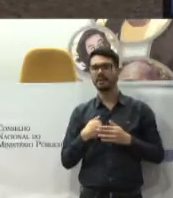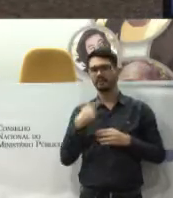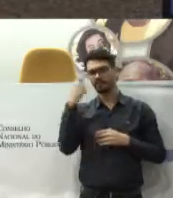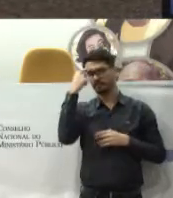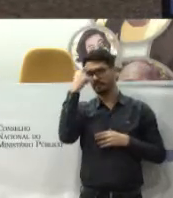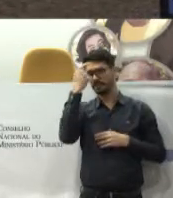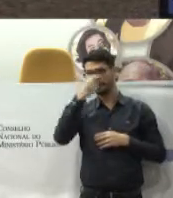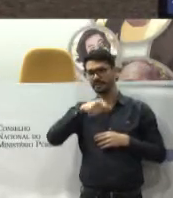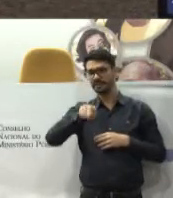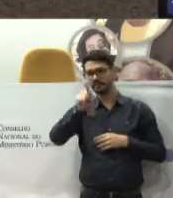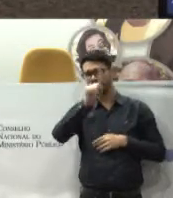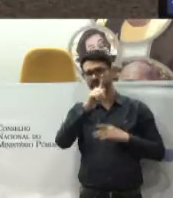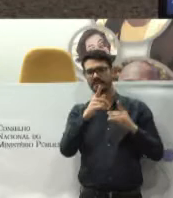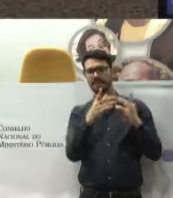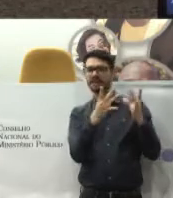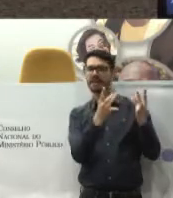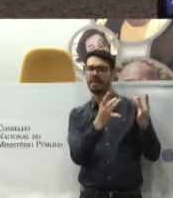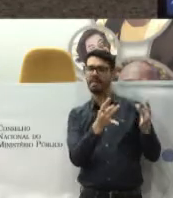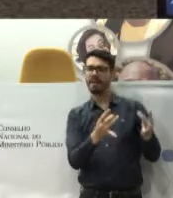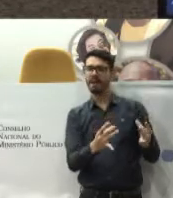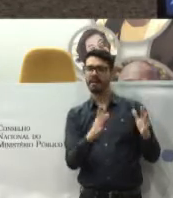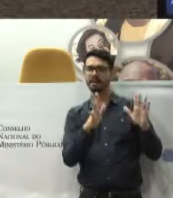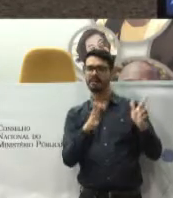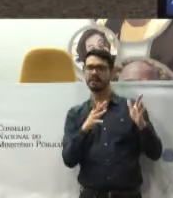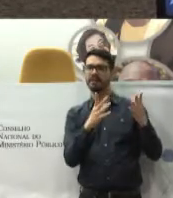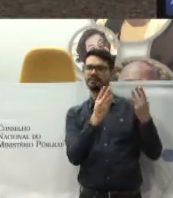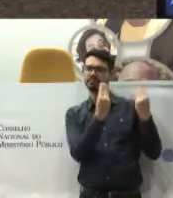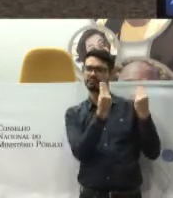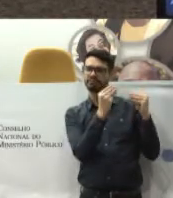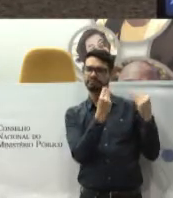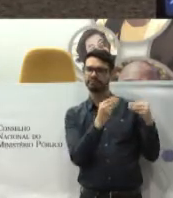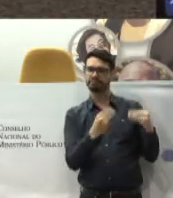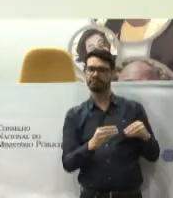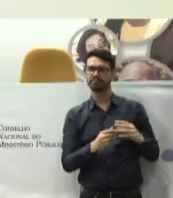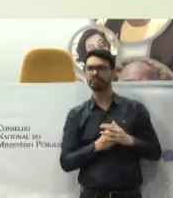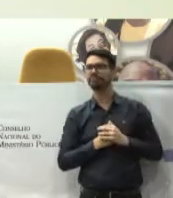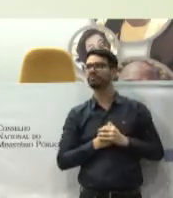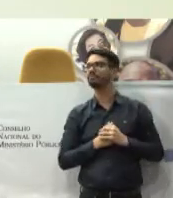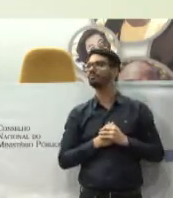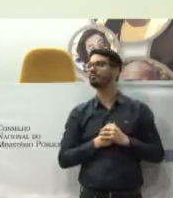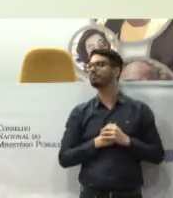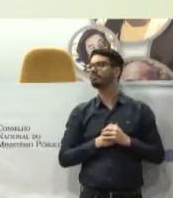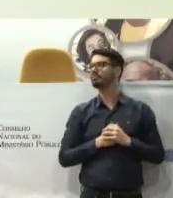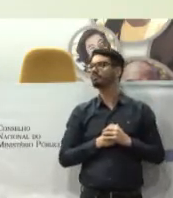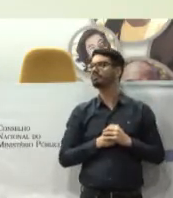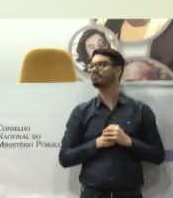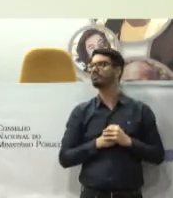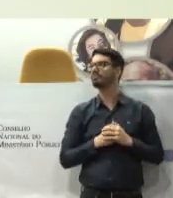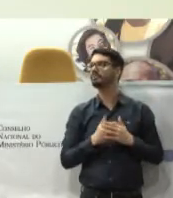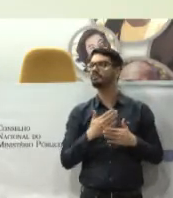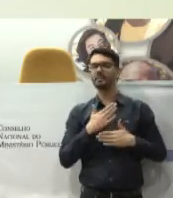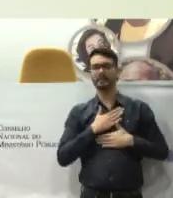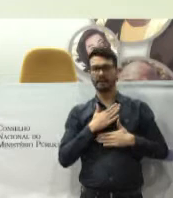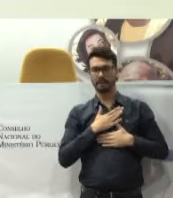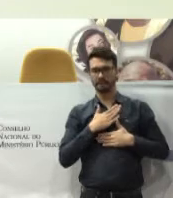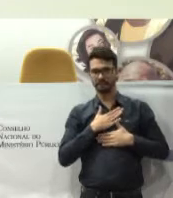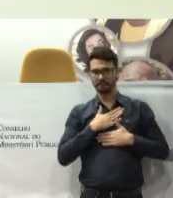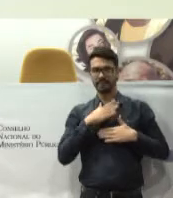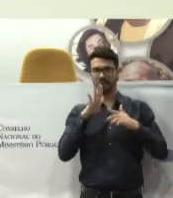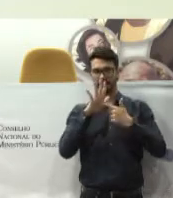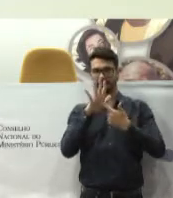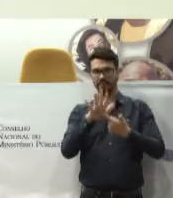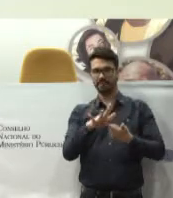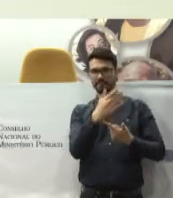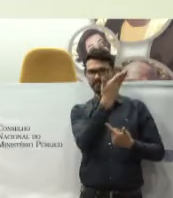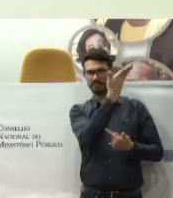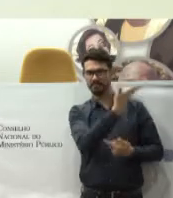a detalhes que já tenham sido de uma ou de outra forma enfrentados. A minha estrutura de apresentação é